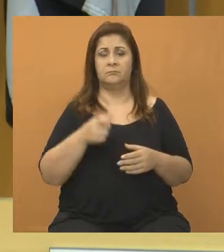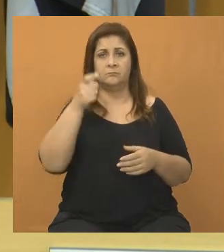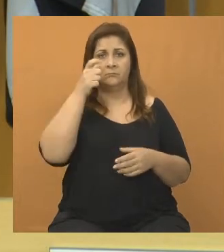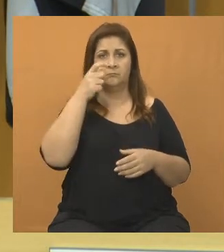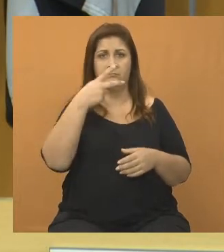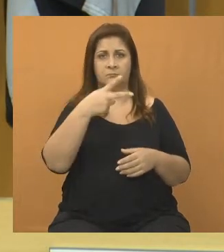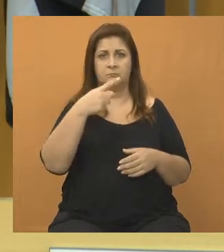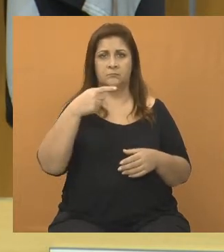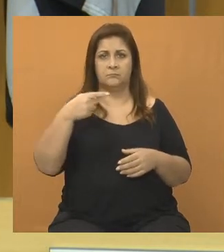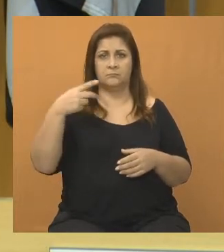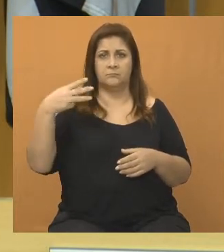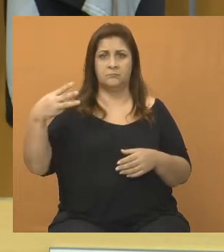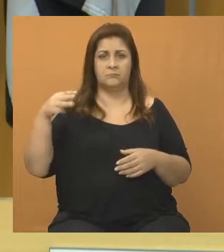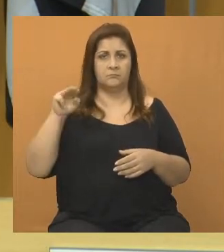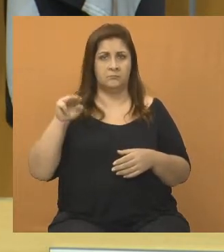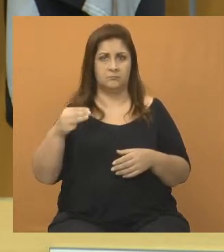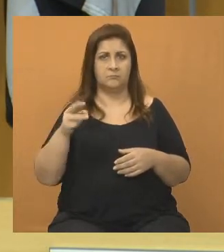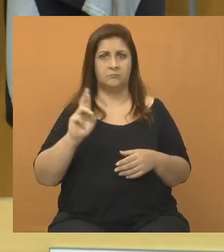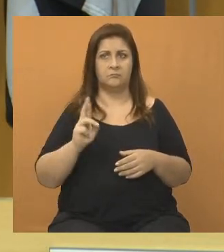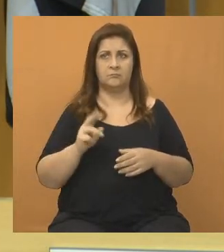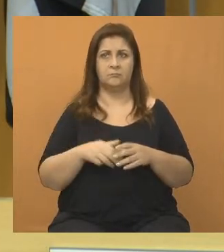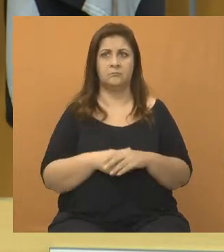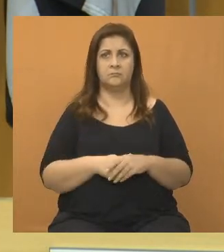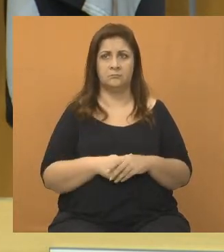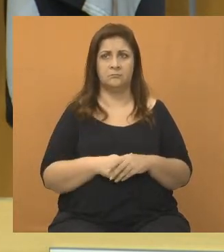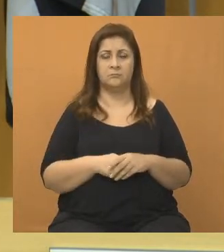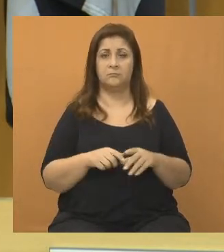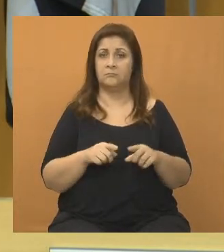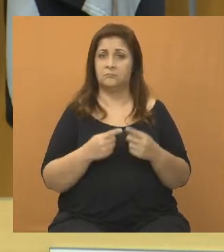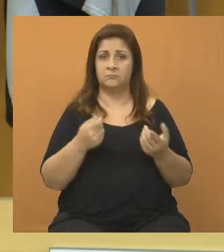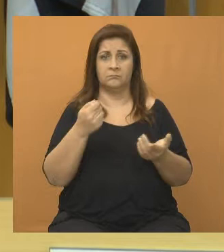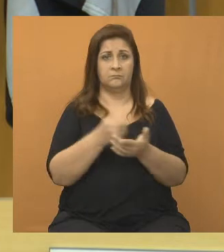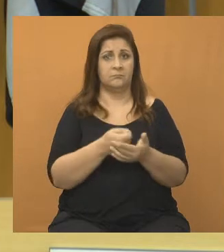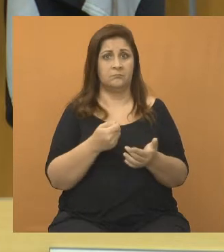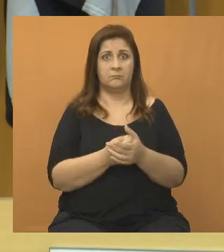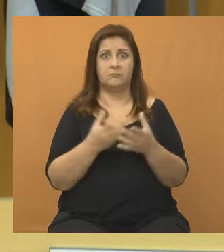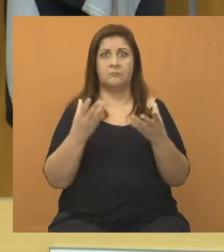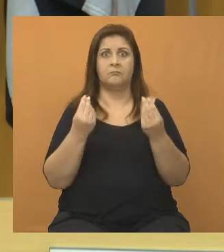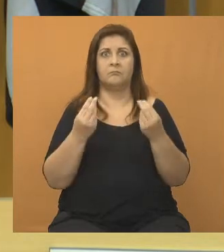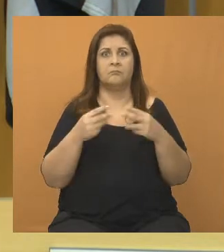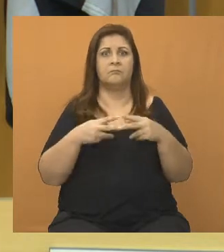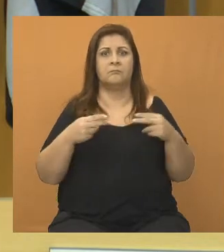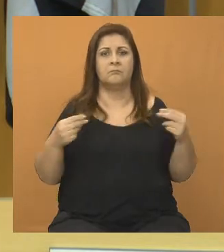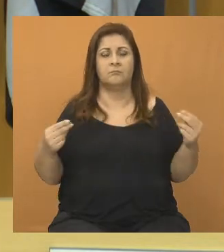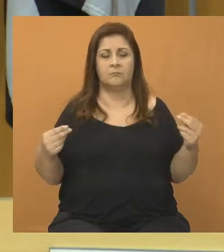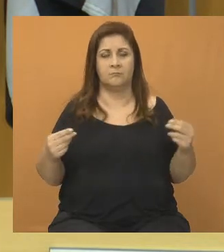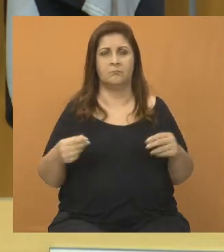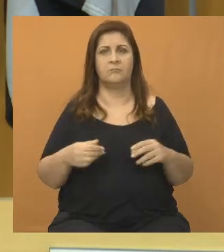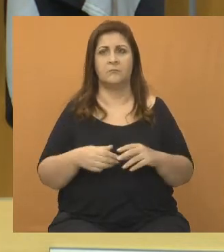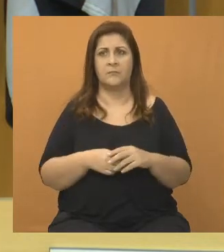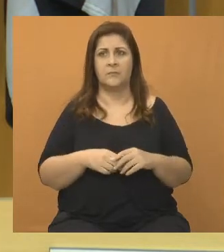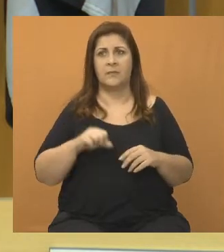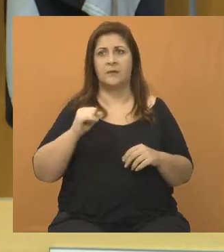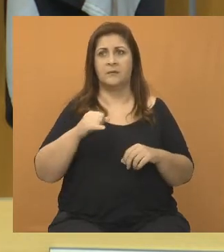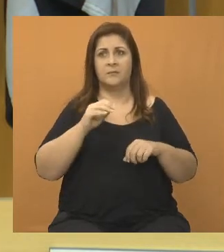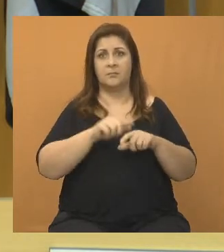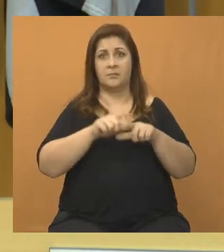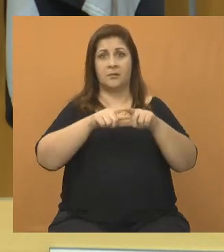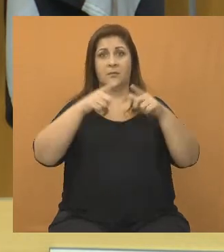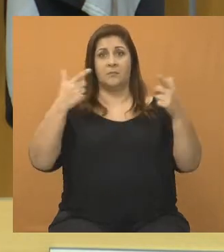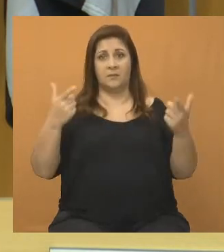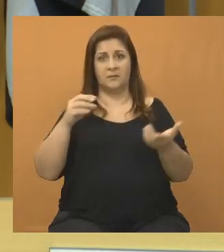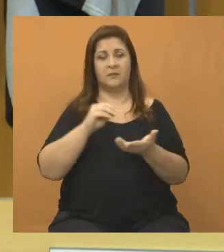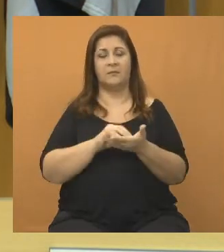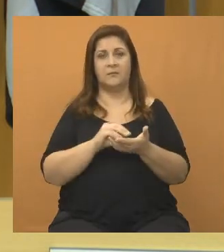213 milhões, saúde, o gasto é gigantesco. Se a gente expandir ainda mais, ainda falta